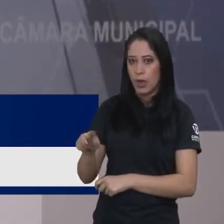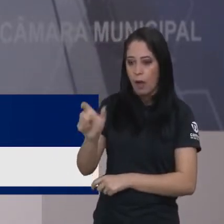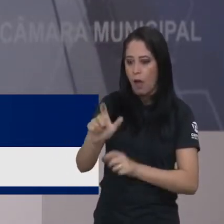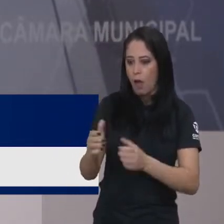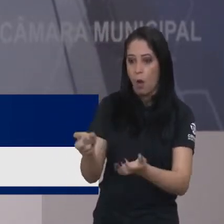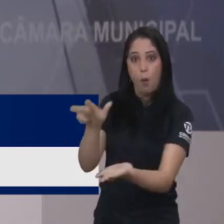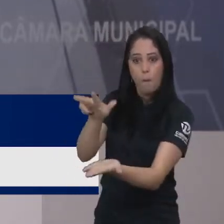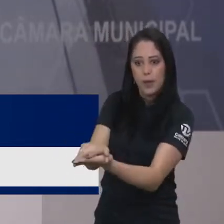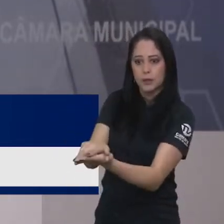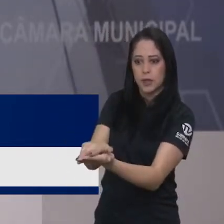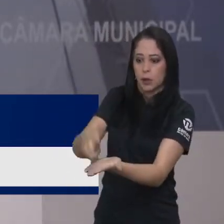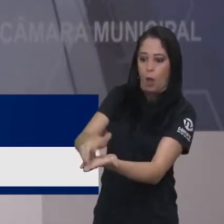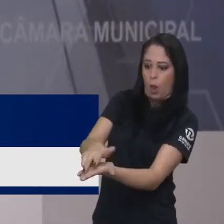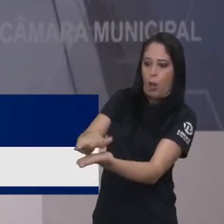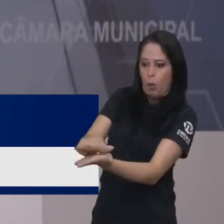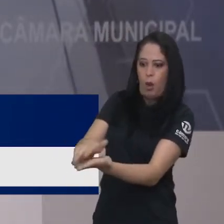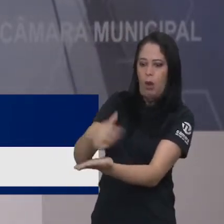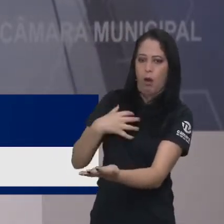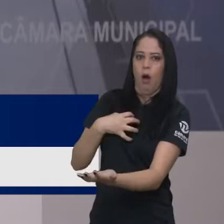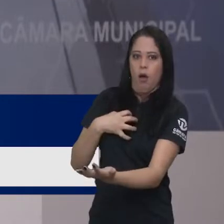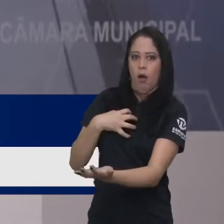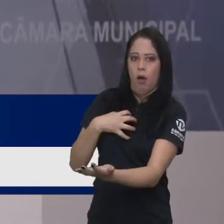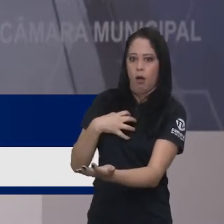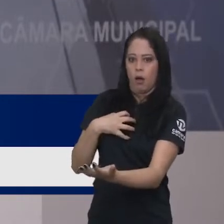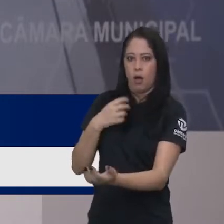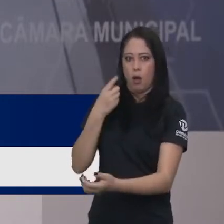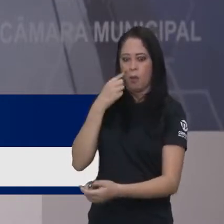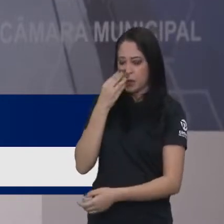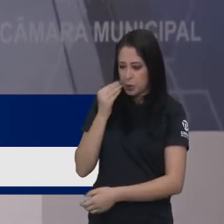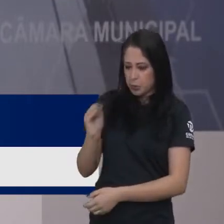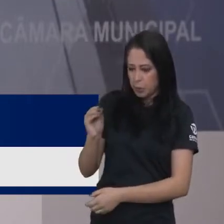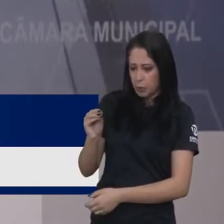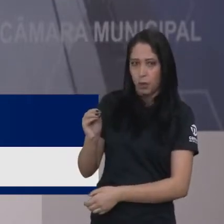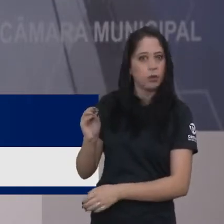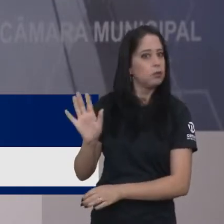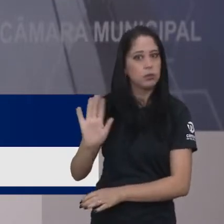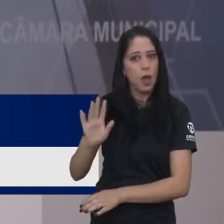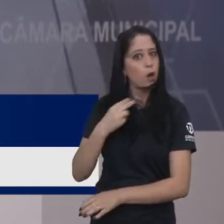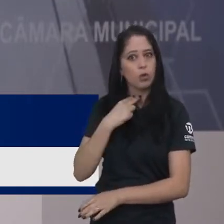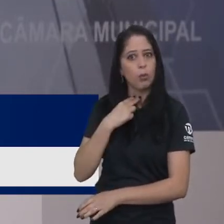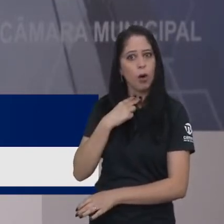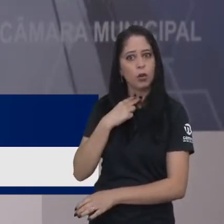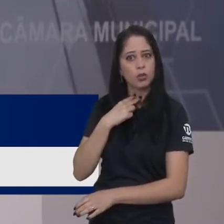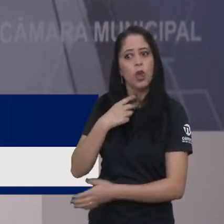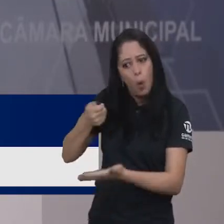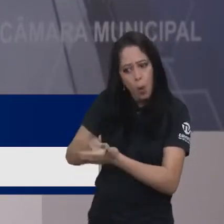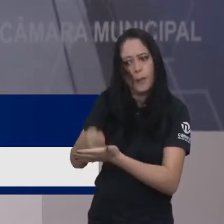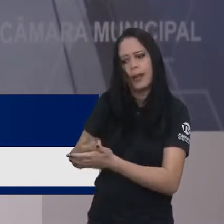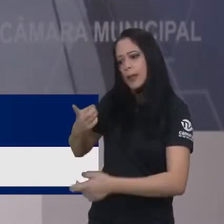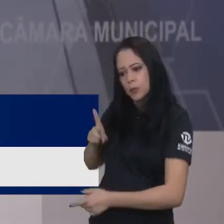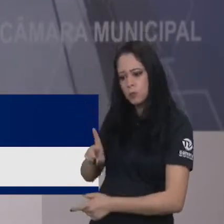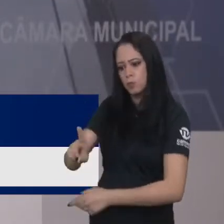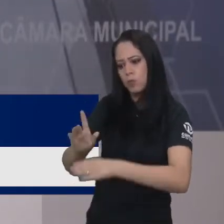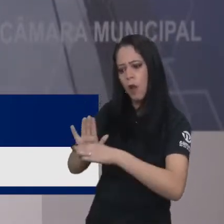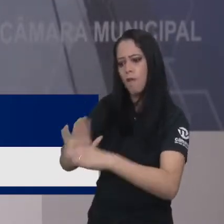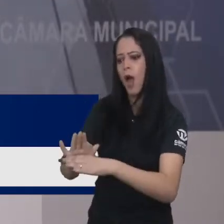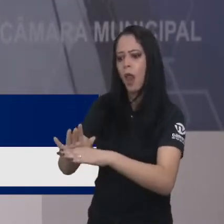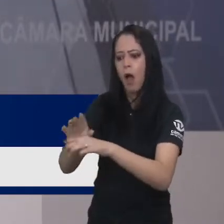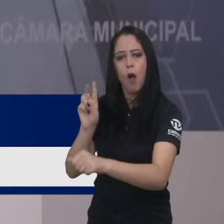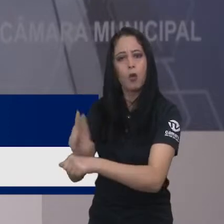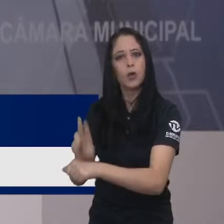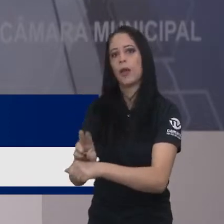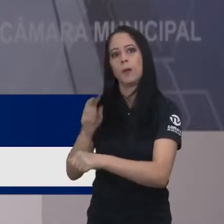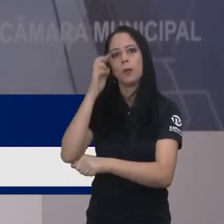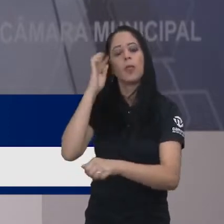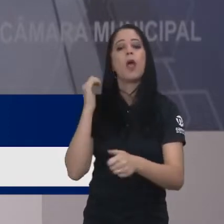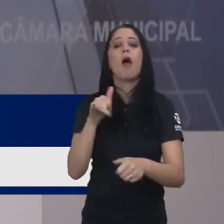ataque cardíaco, ele não pode dizer, não, eu não tenho nada a ver com isso. Ele tem que intervir. Ele tem a obrigação legal de intervir. É a mesma coisa, nós já